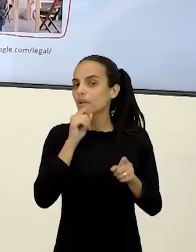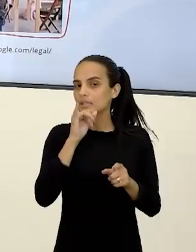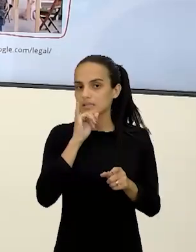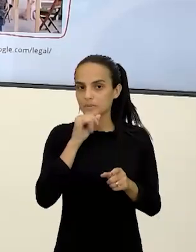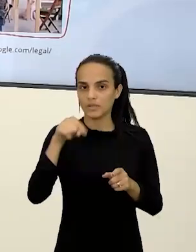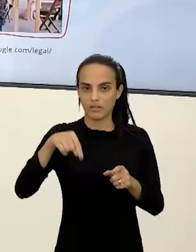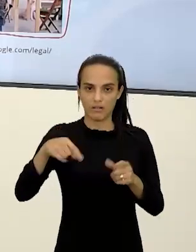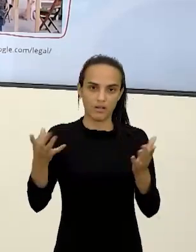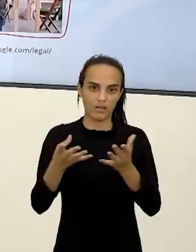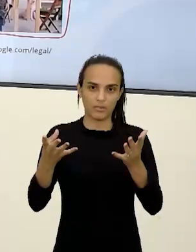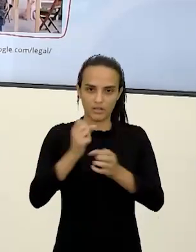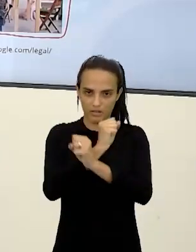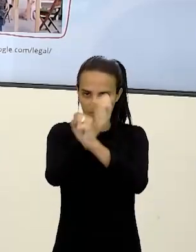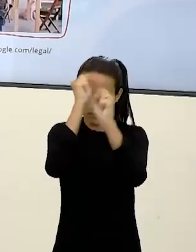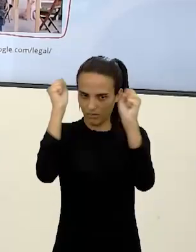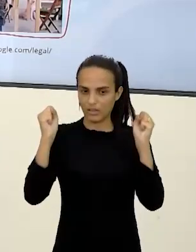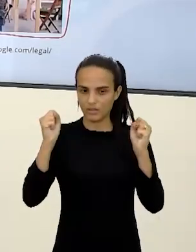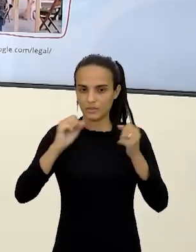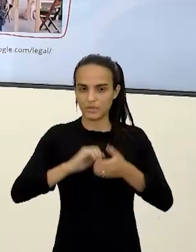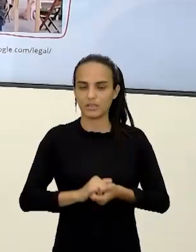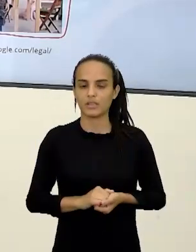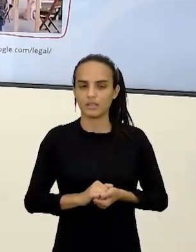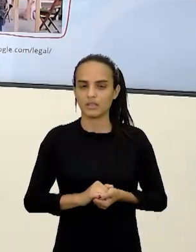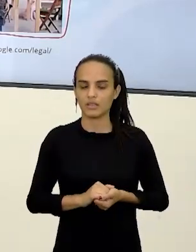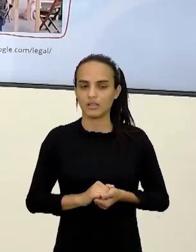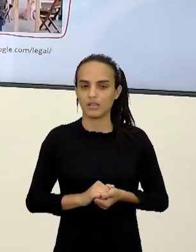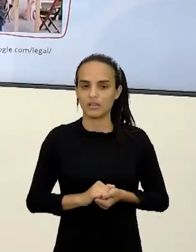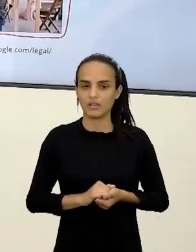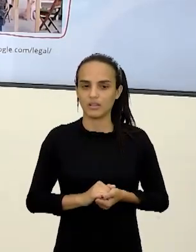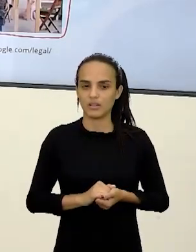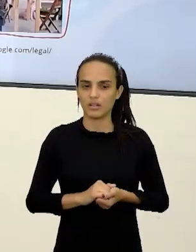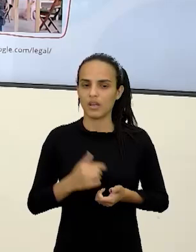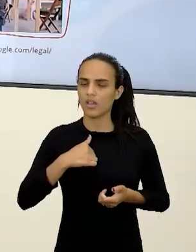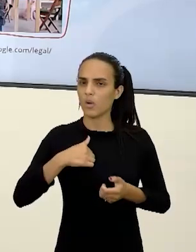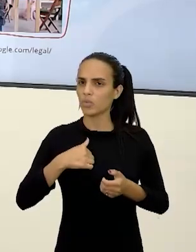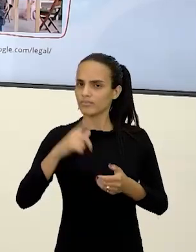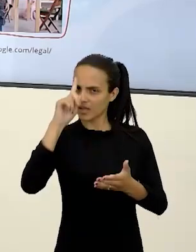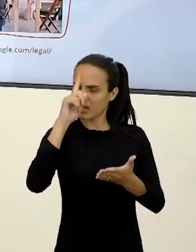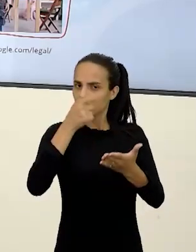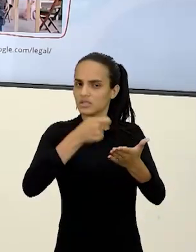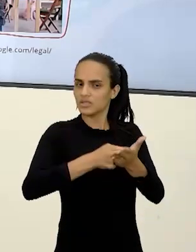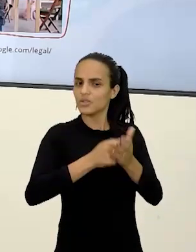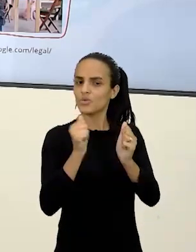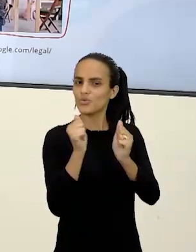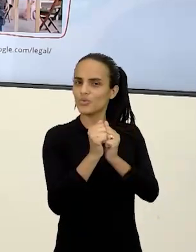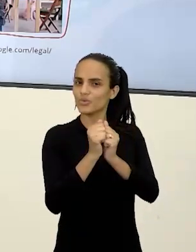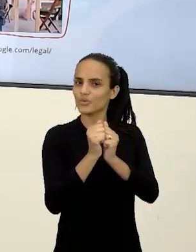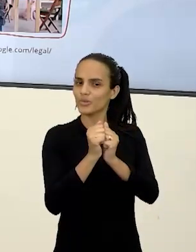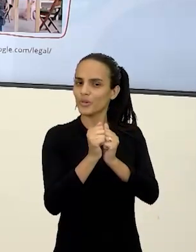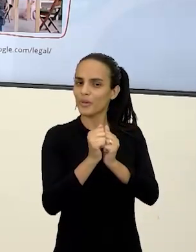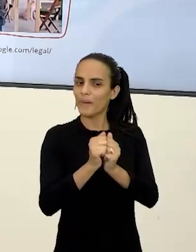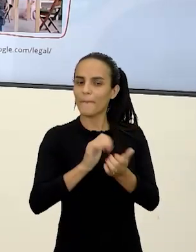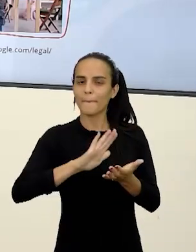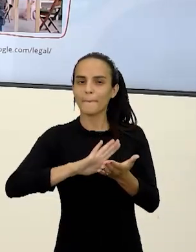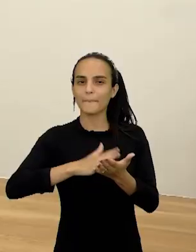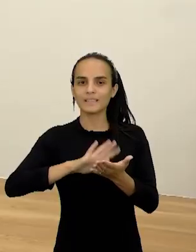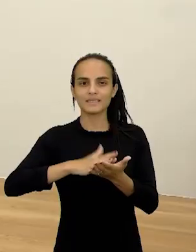manhã, tive uma epifania. E eu decidi montar uma banda com a Juliana.